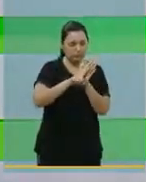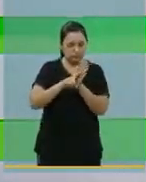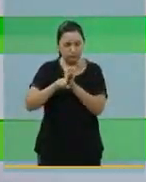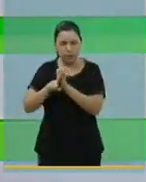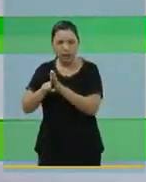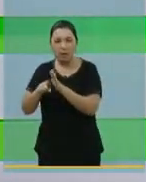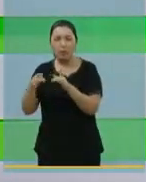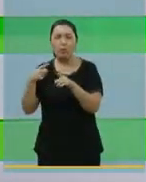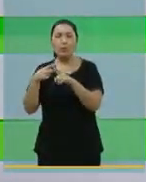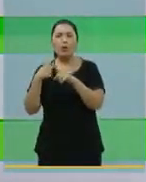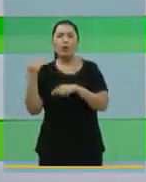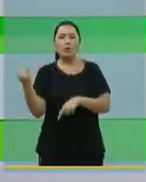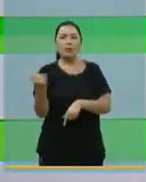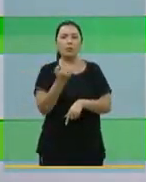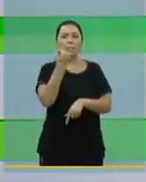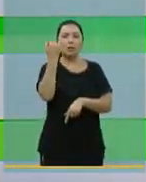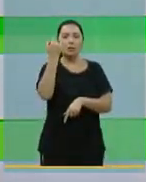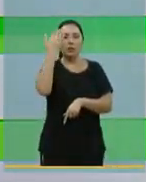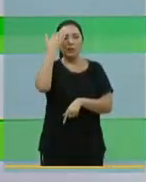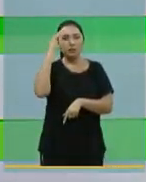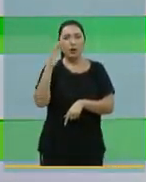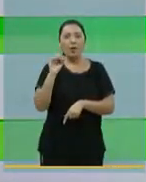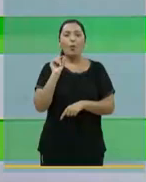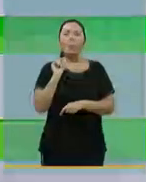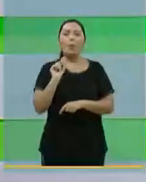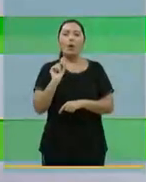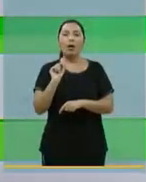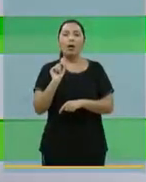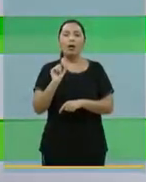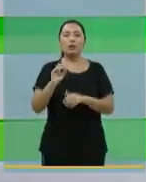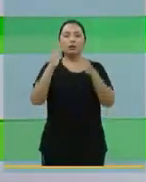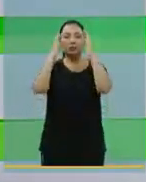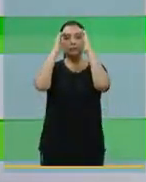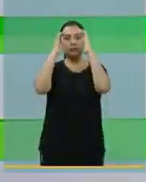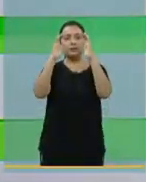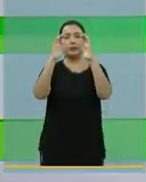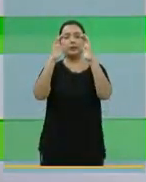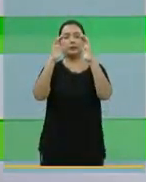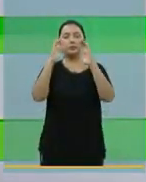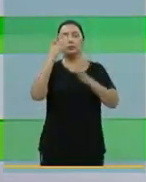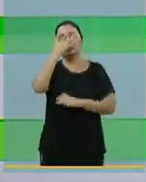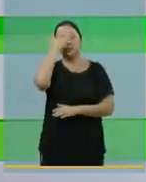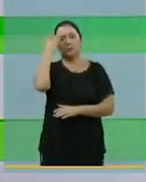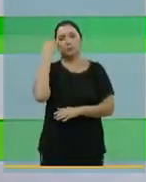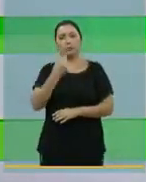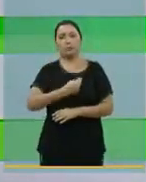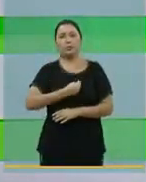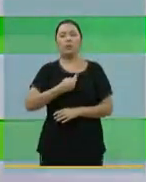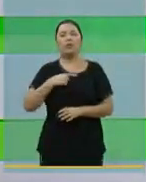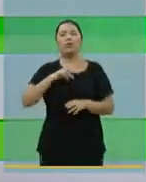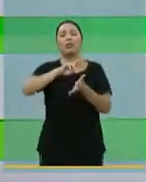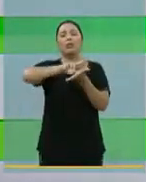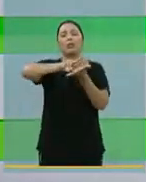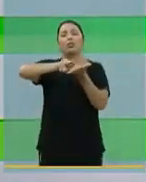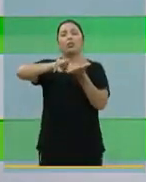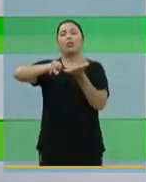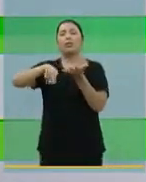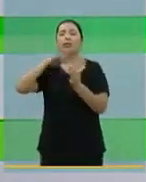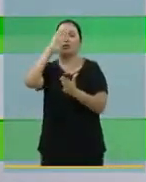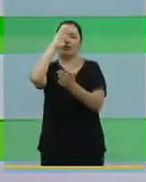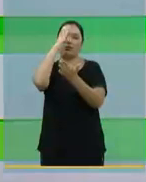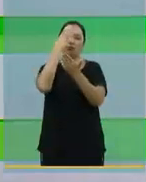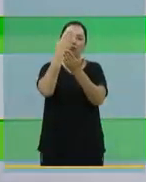como premissa básica o respeito à dignidade humana somos um país de várias crenças de vários legisladores